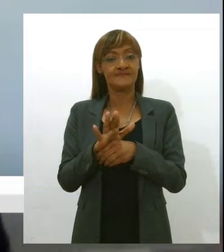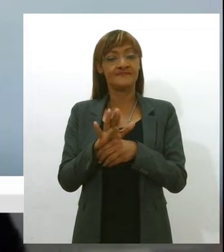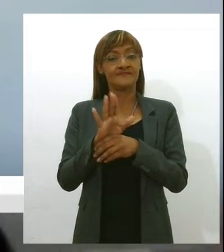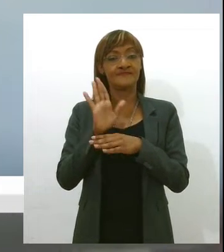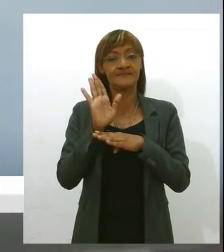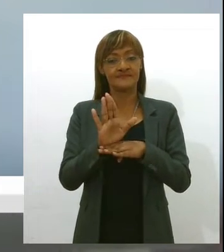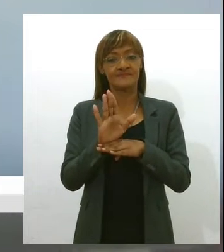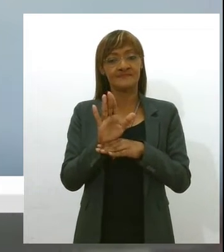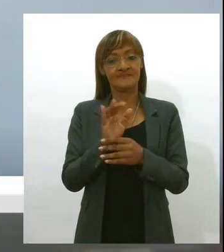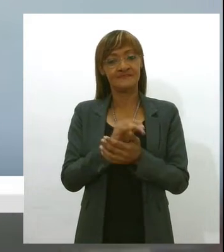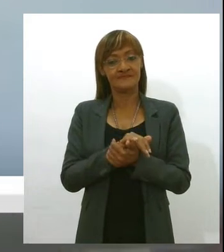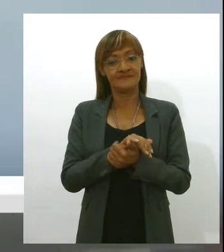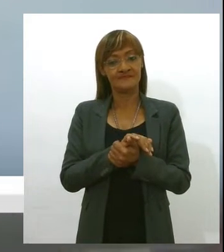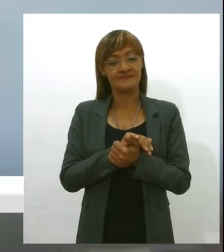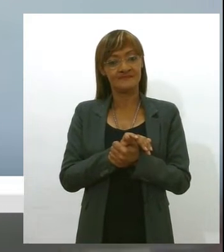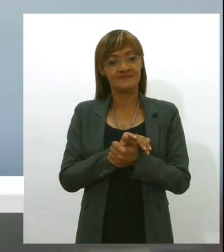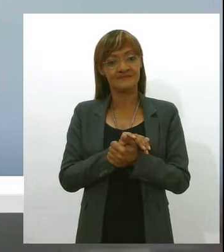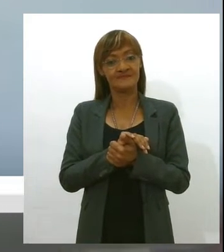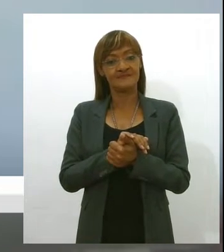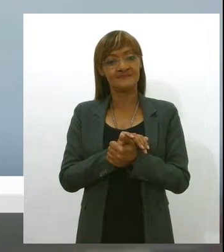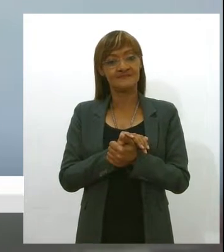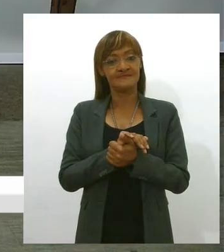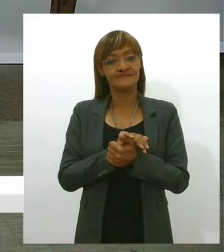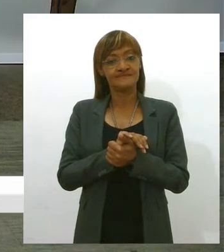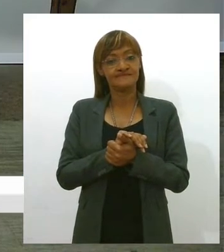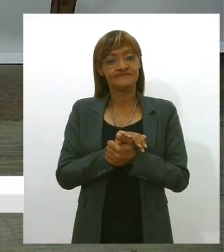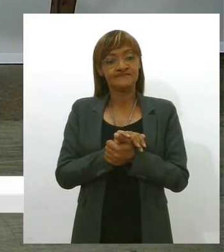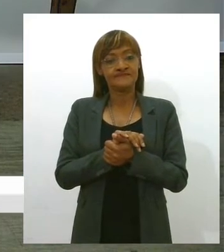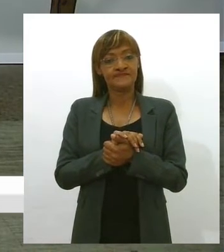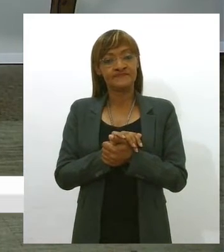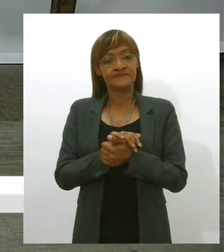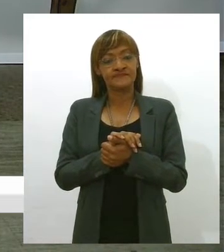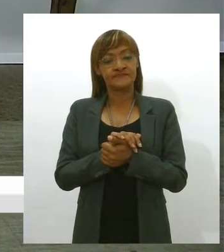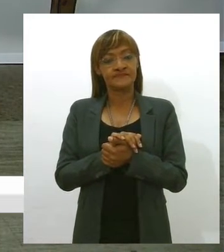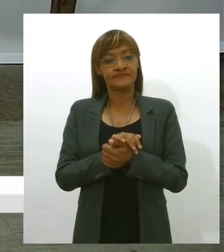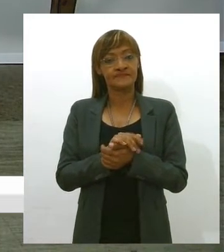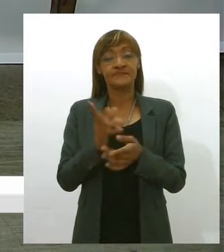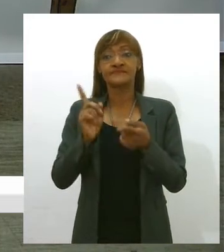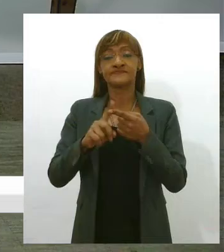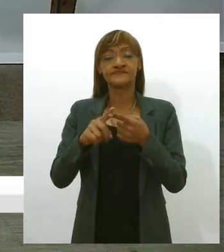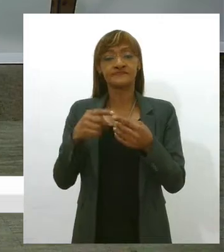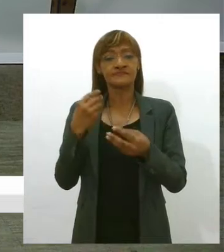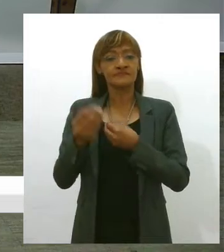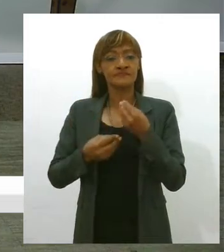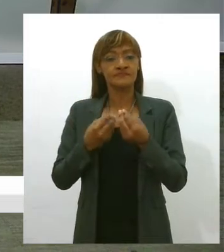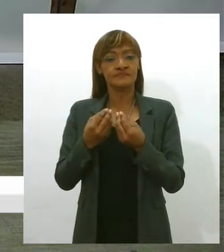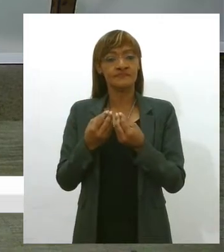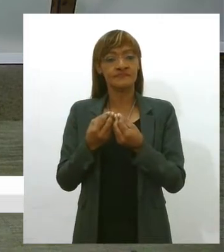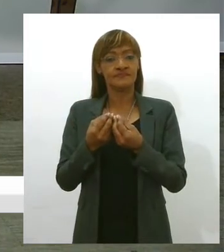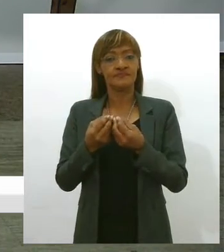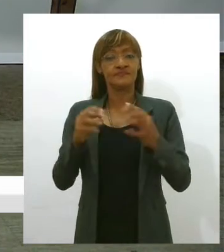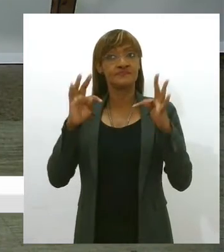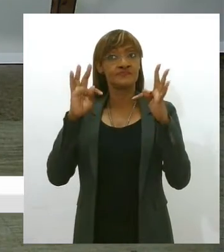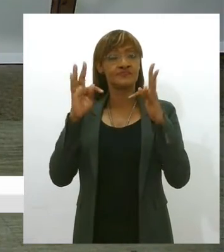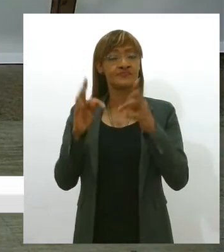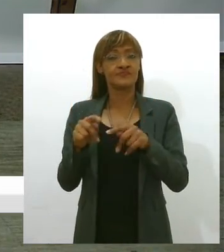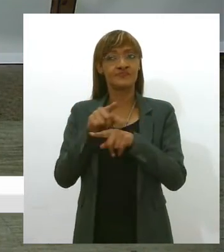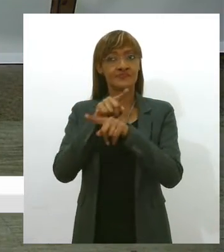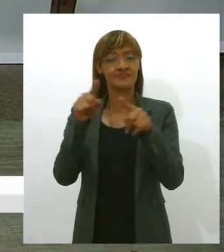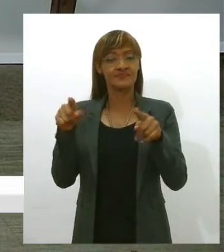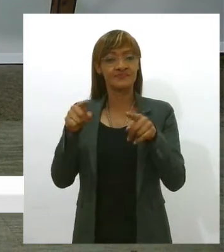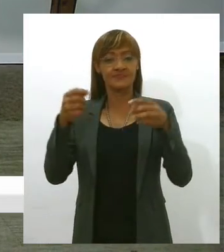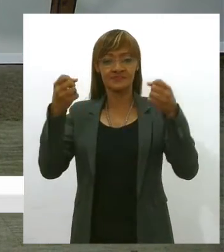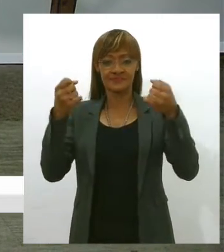é um pouco em relação a isso, assim. Interessante, né? Todas as reflexões que vocês trouxeram, assim, eu fico